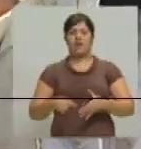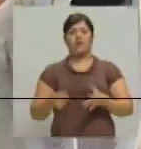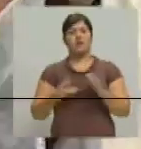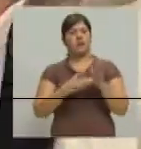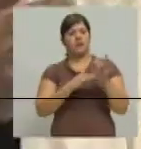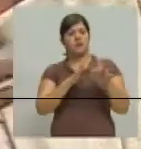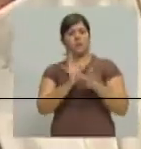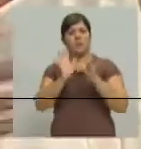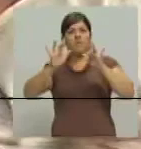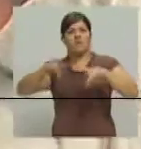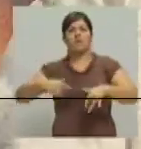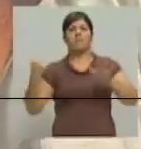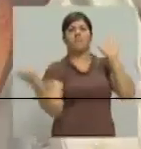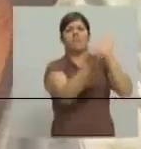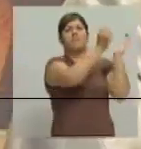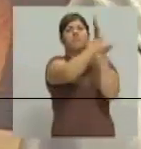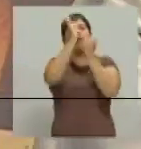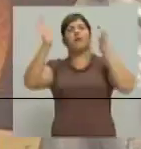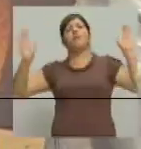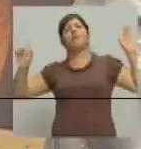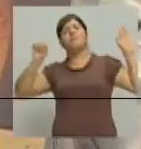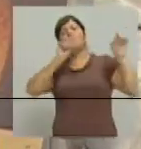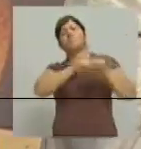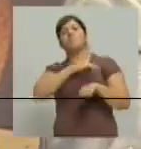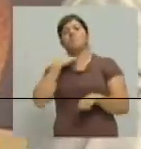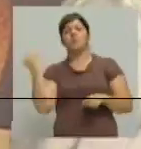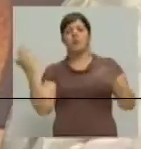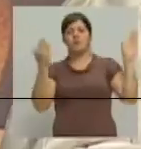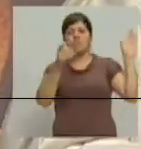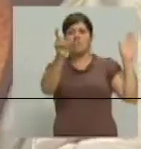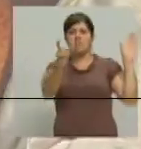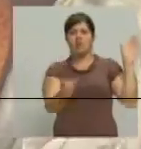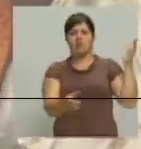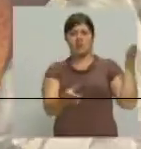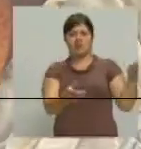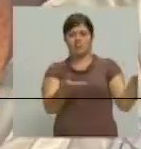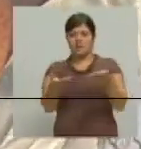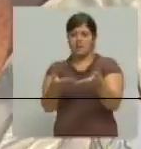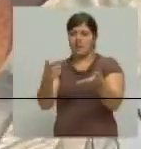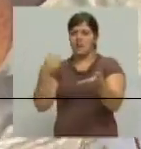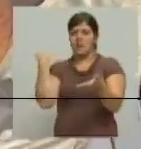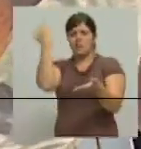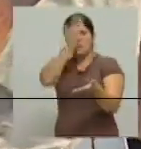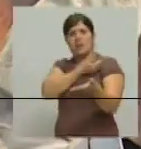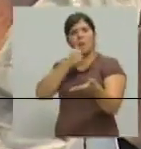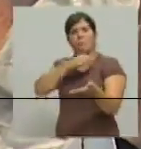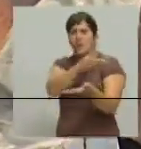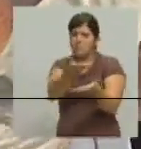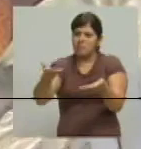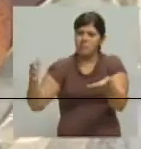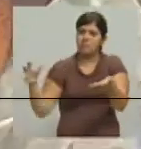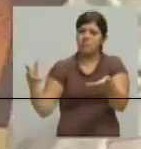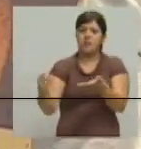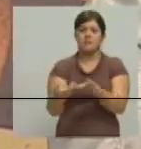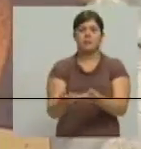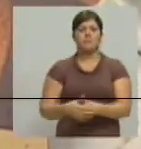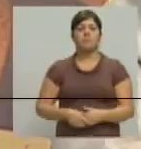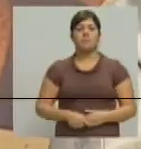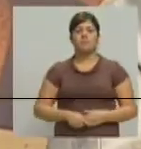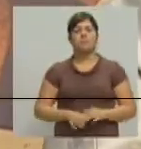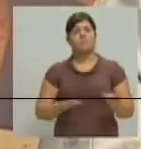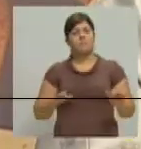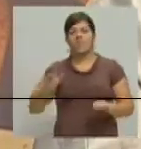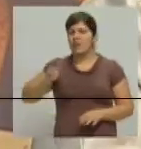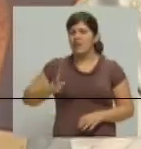sua caminhada histórica como mãe de todos aqueles que o amam. Portanto, Jesus está com Maria, Maria está